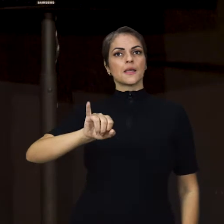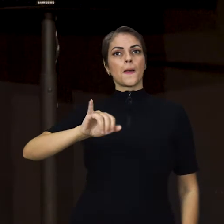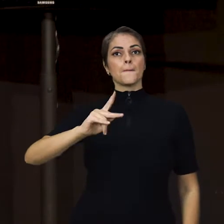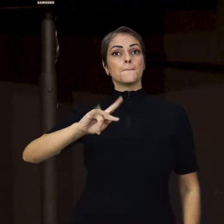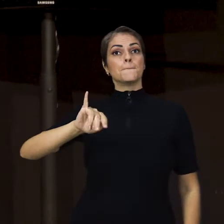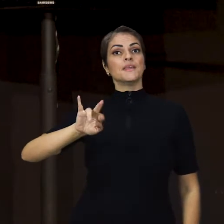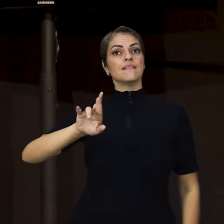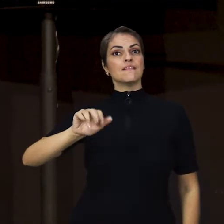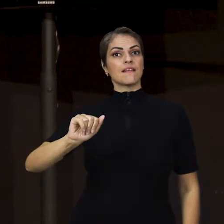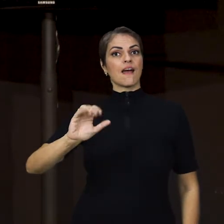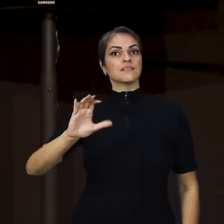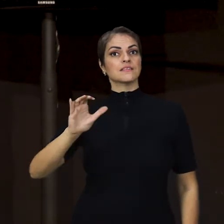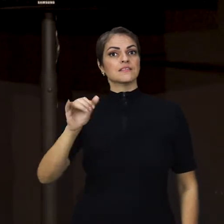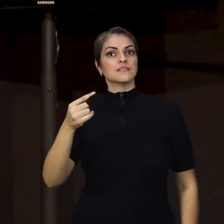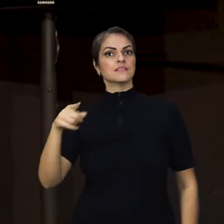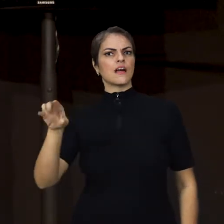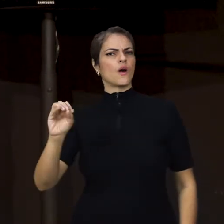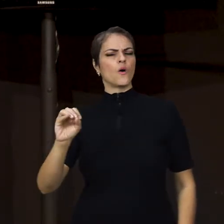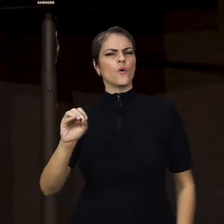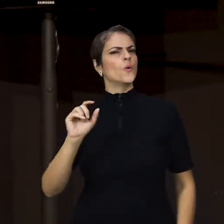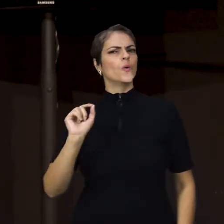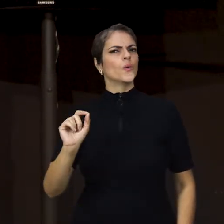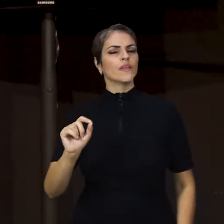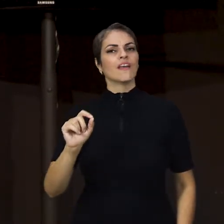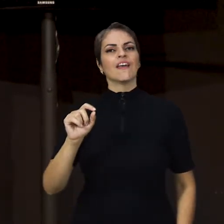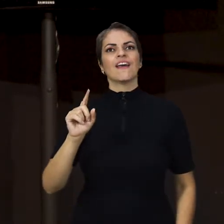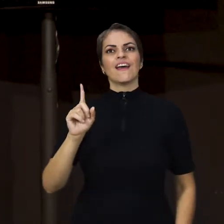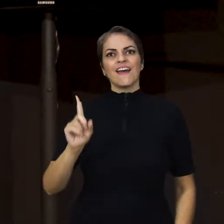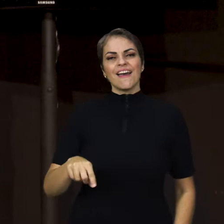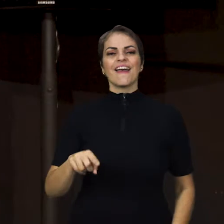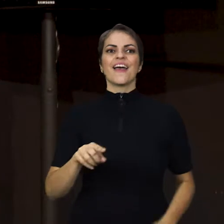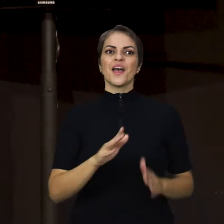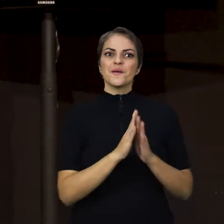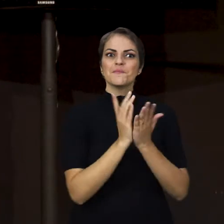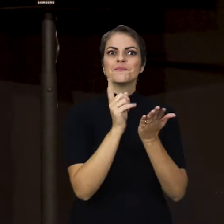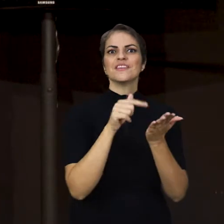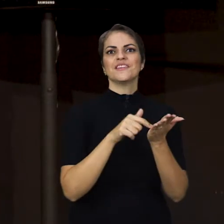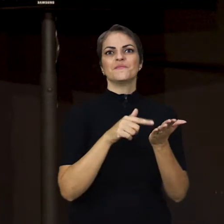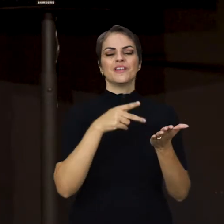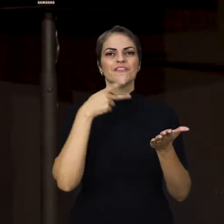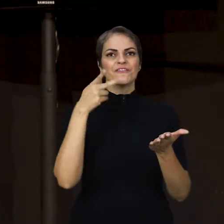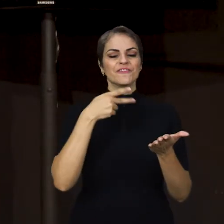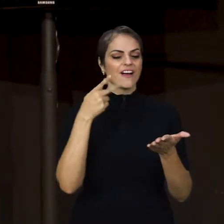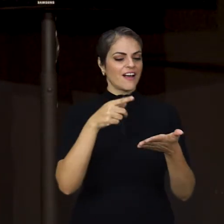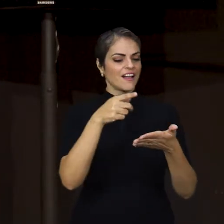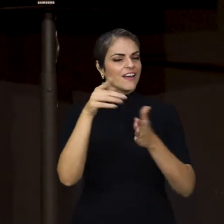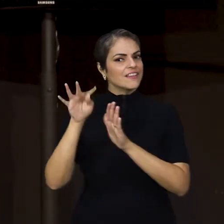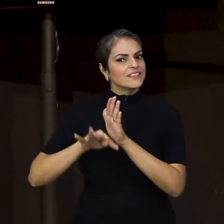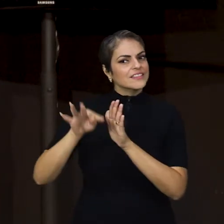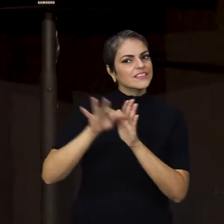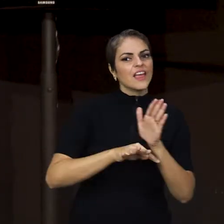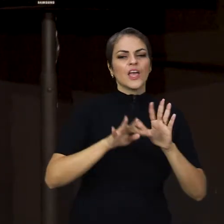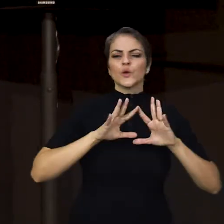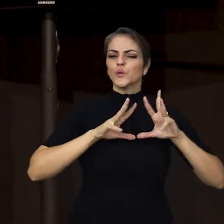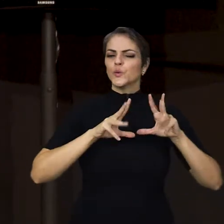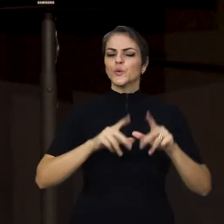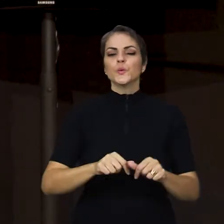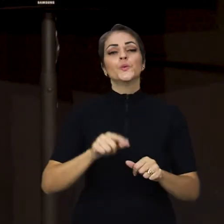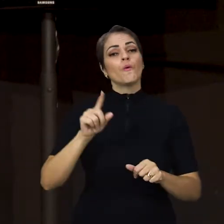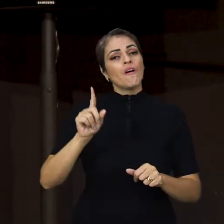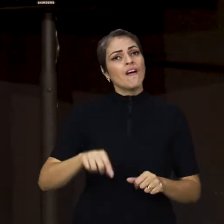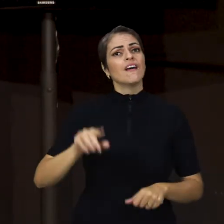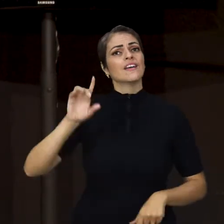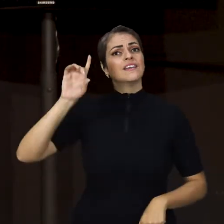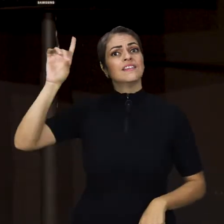e perceba que quando a Bíblia fala a respeito de si mesma, ela se refere aos seus textos, ao seu conteúdo, como sendo um